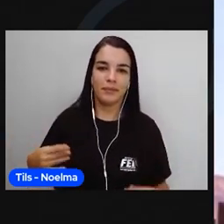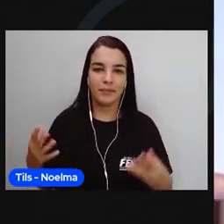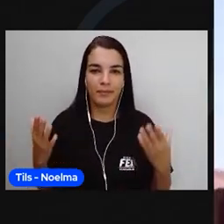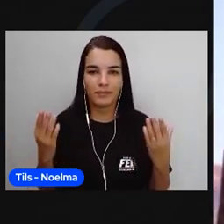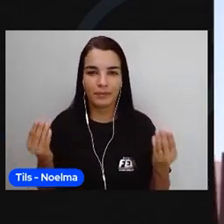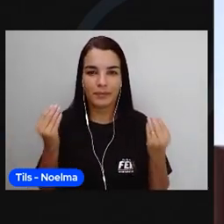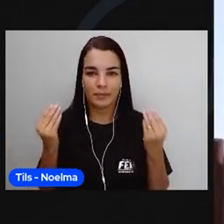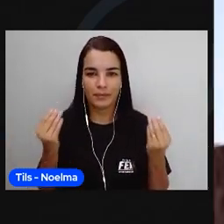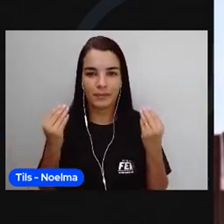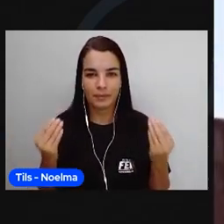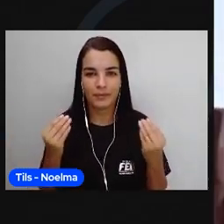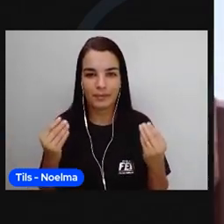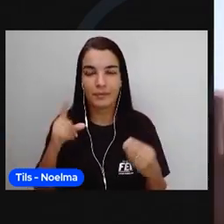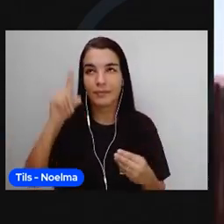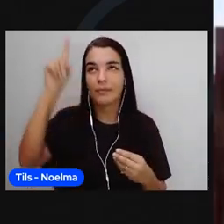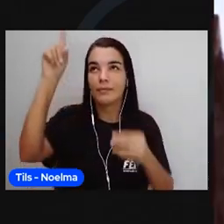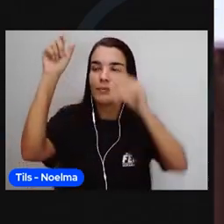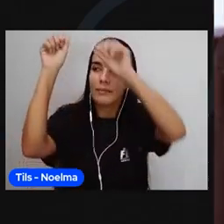Deus abençoe.